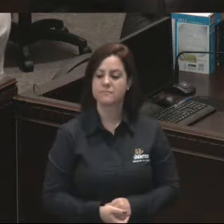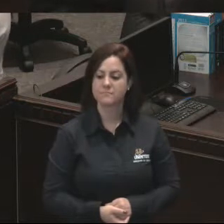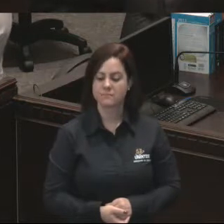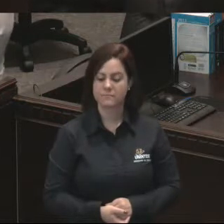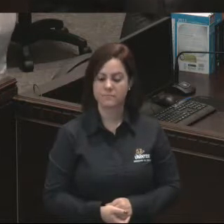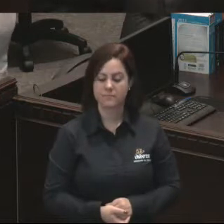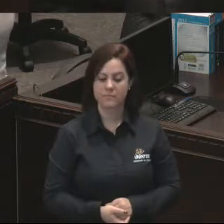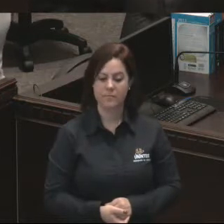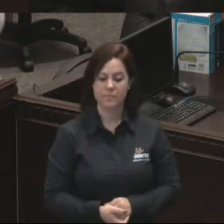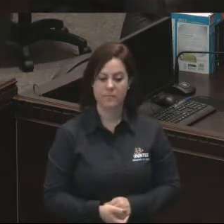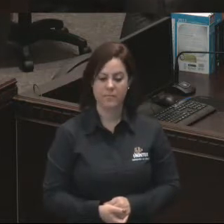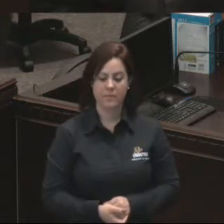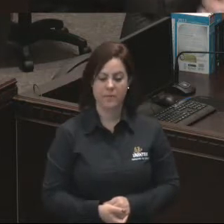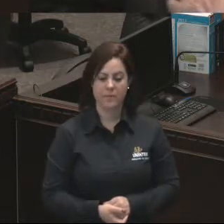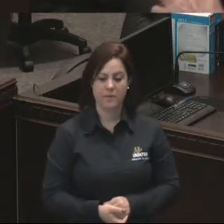faz parte do nosso